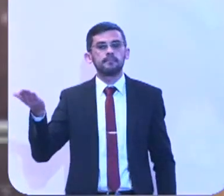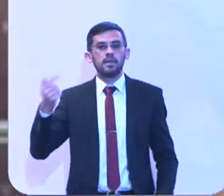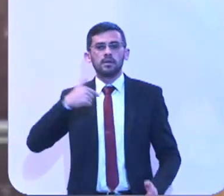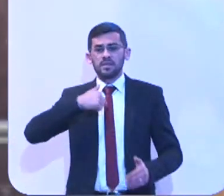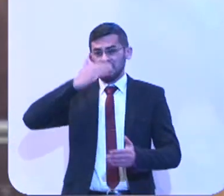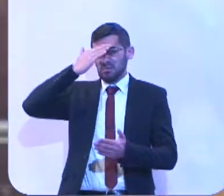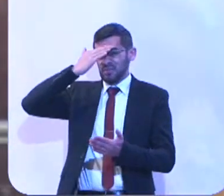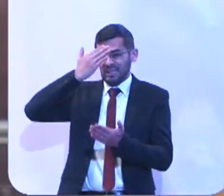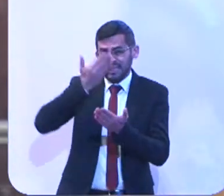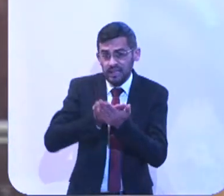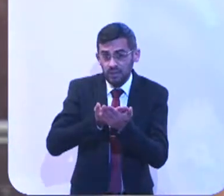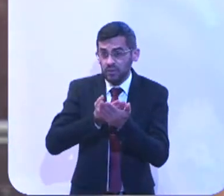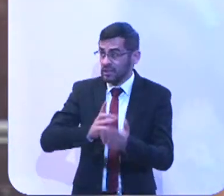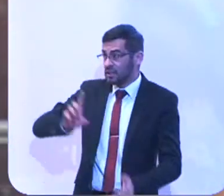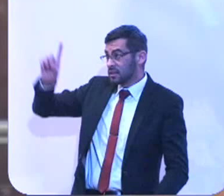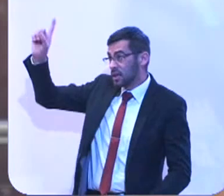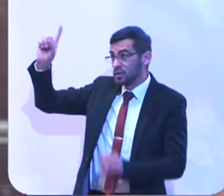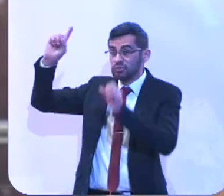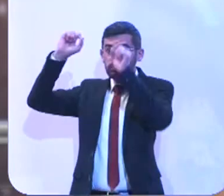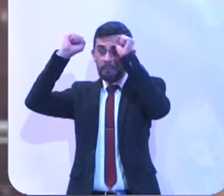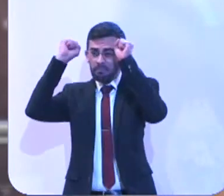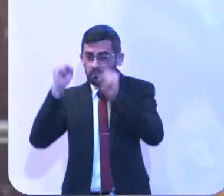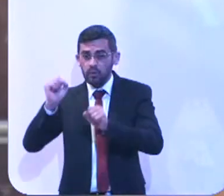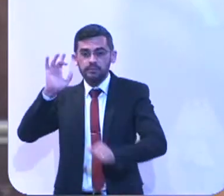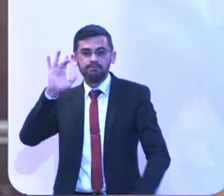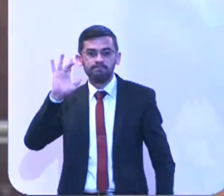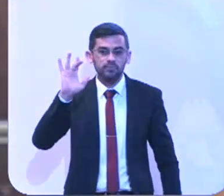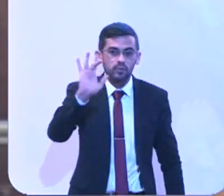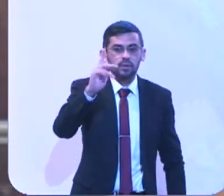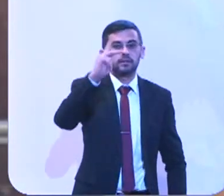eu creio que Deus pode tocar a sua vida onde você